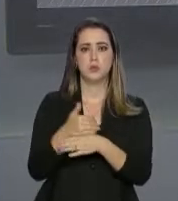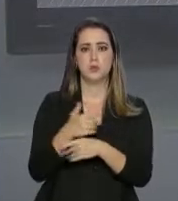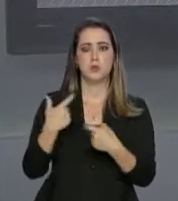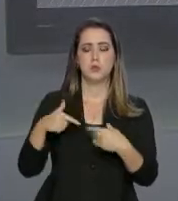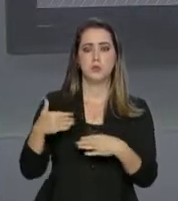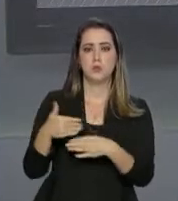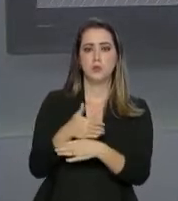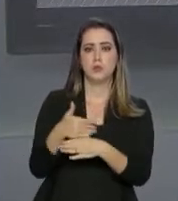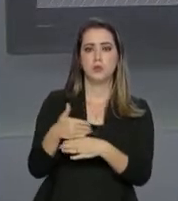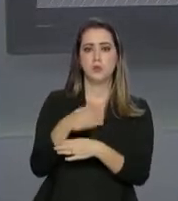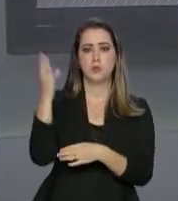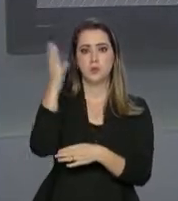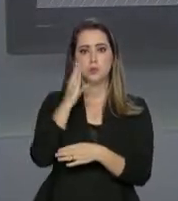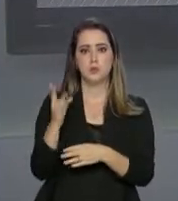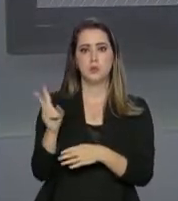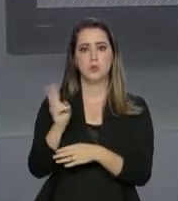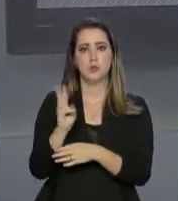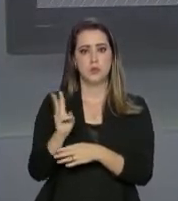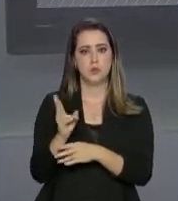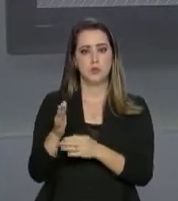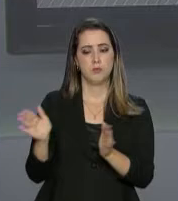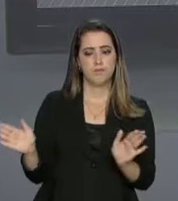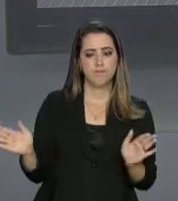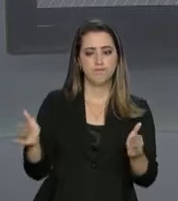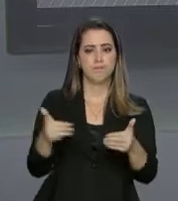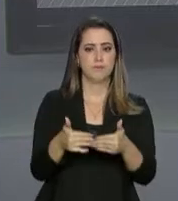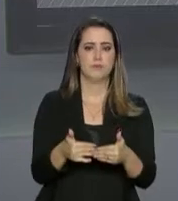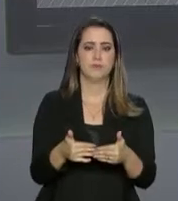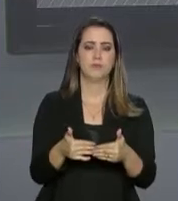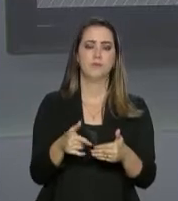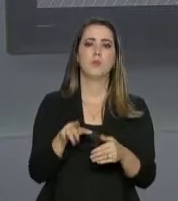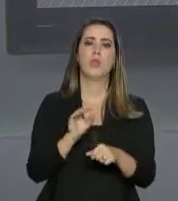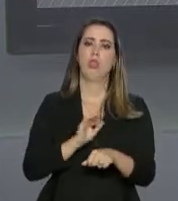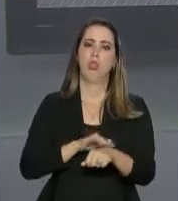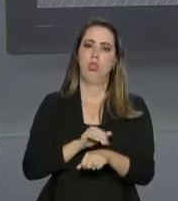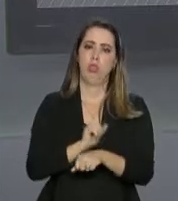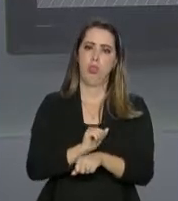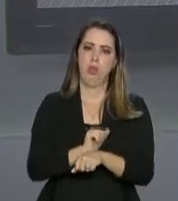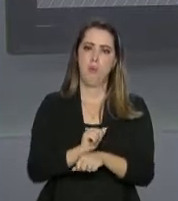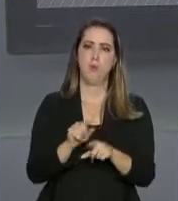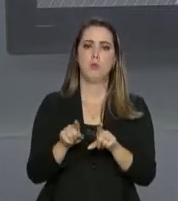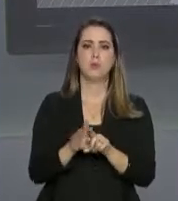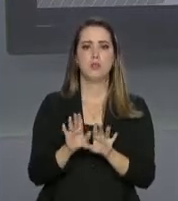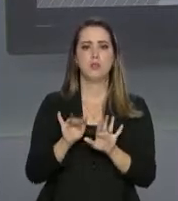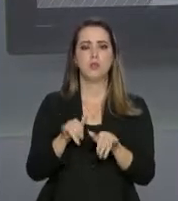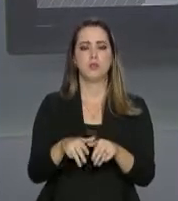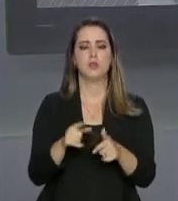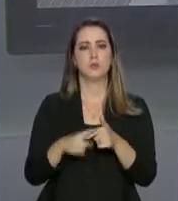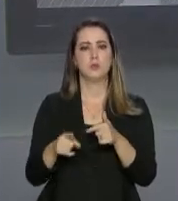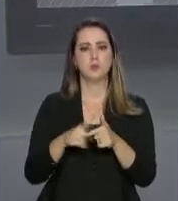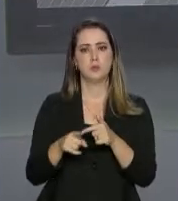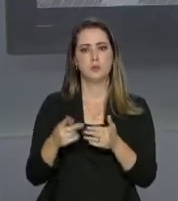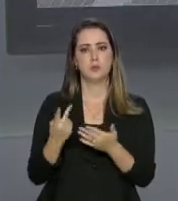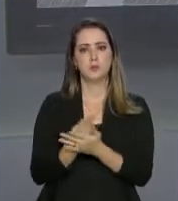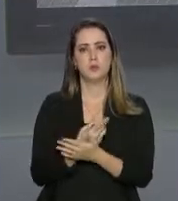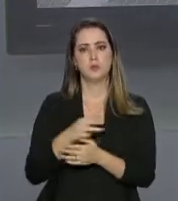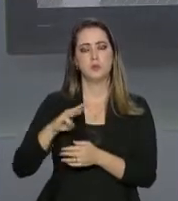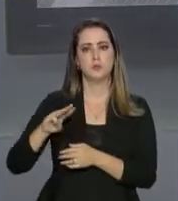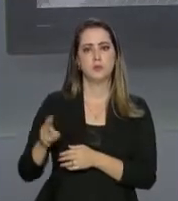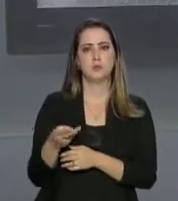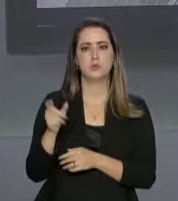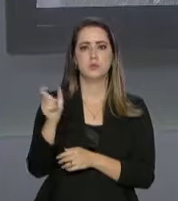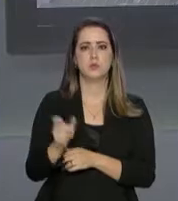para que a fronteira do brasil com a venezuela seja fechada temporariamente até que se resolva os problemas decorrentes